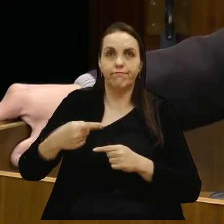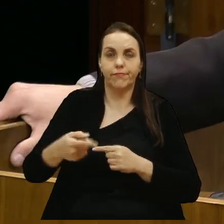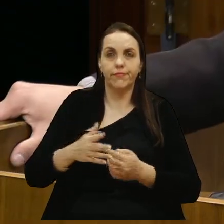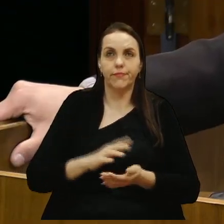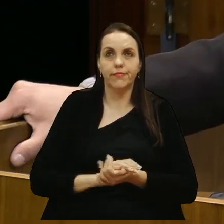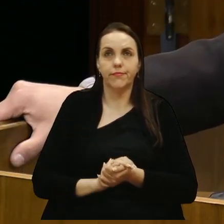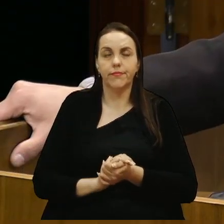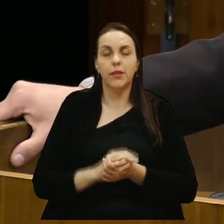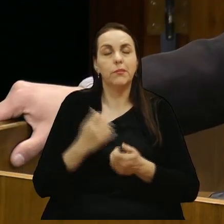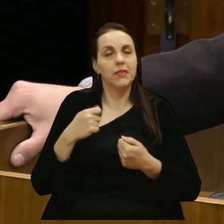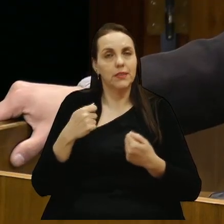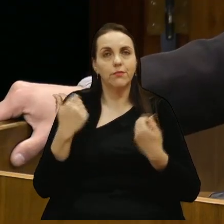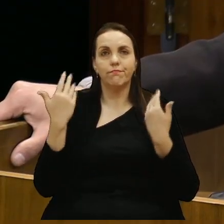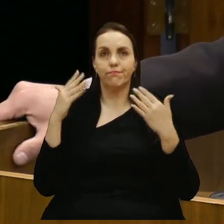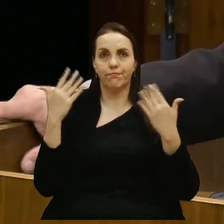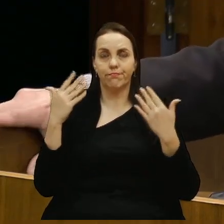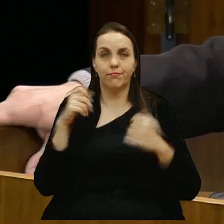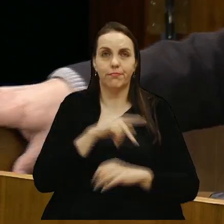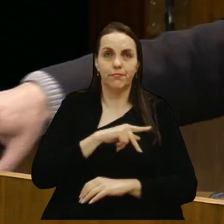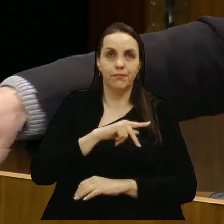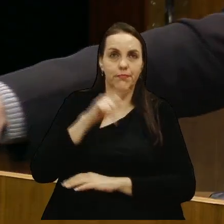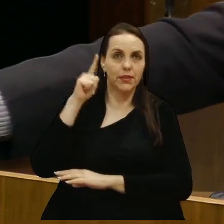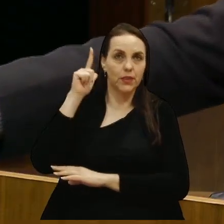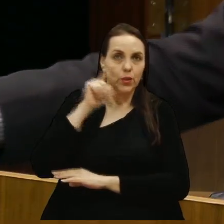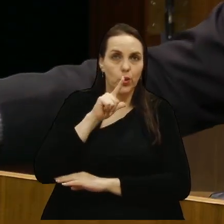tenho que parabenizar aí o presidente Lucas,